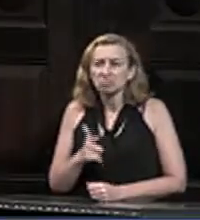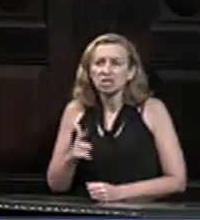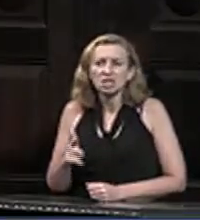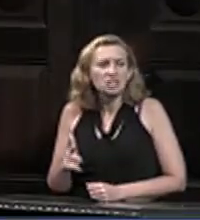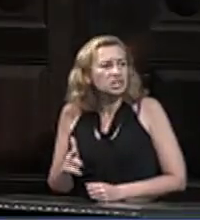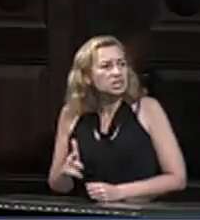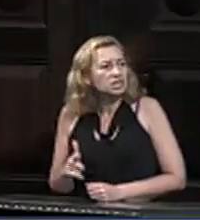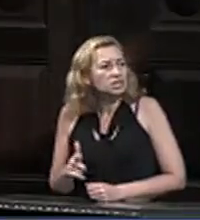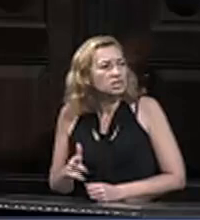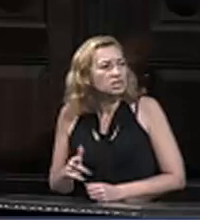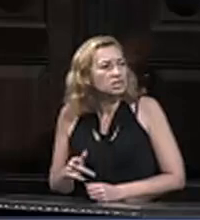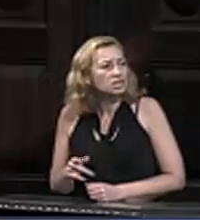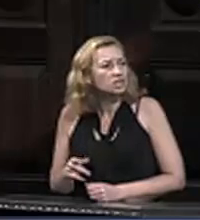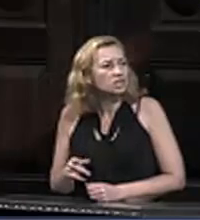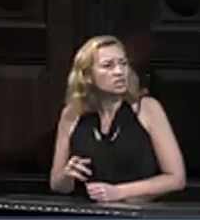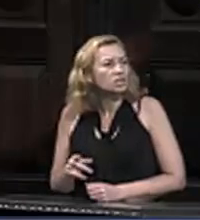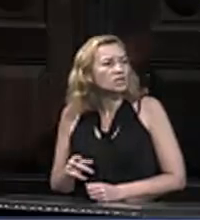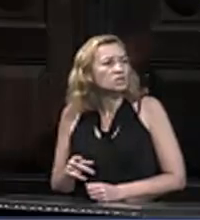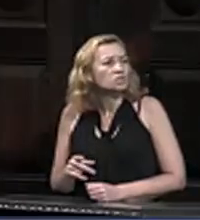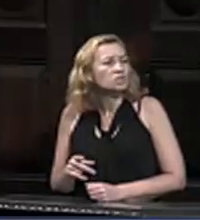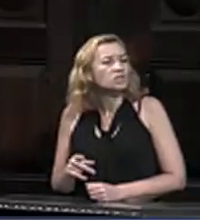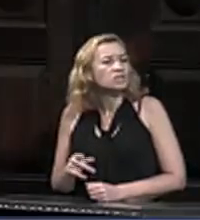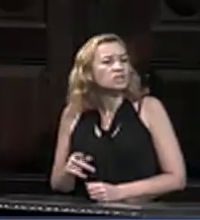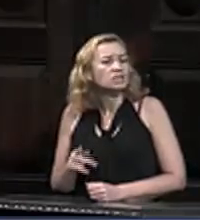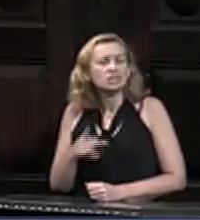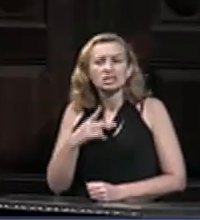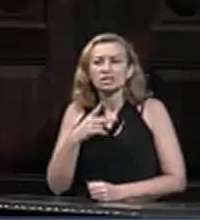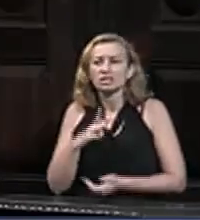nenhuma objeção a isto,